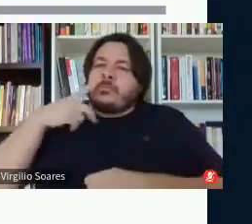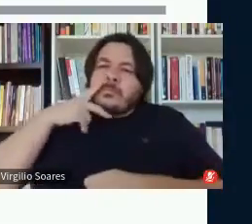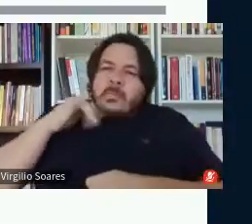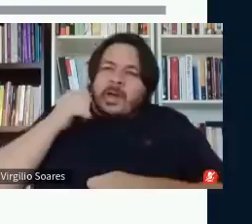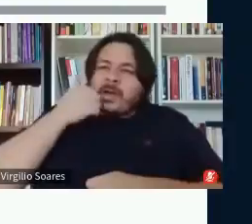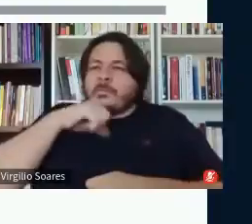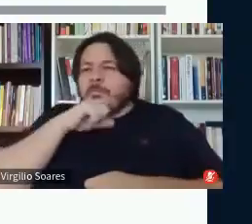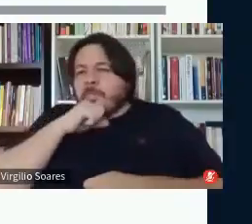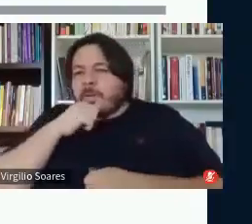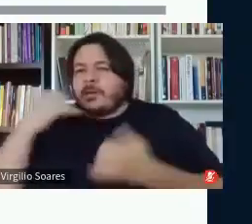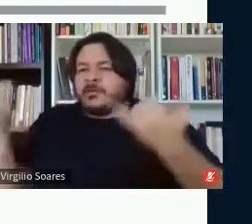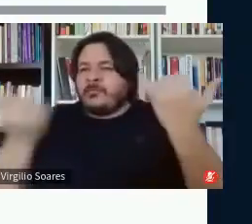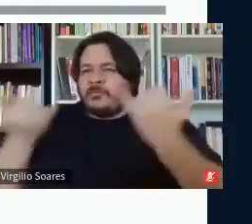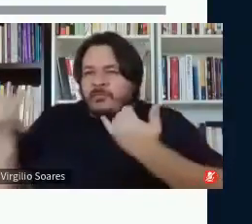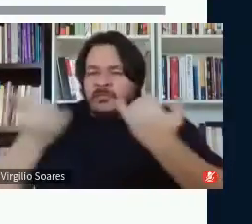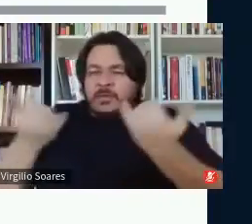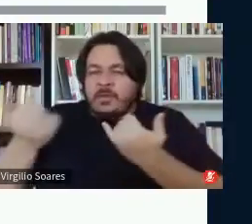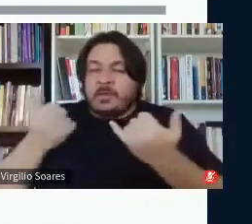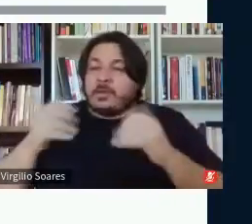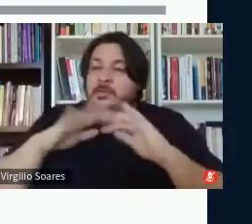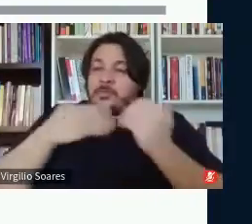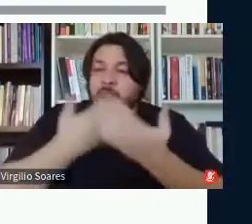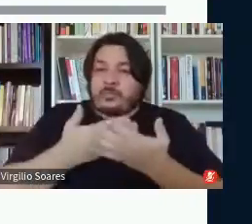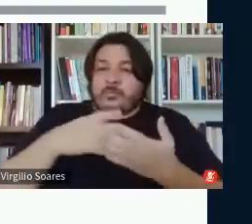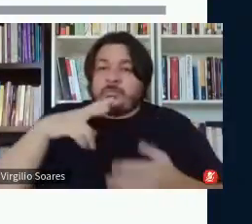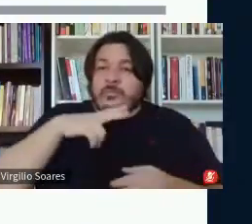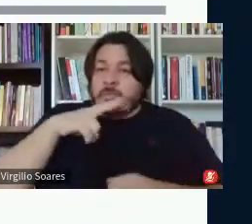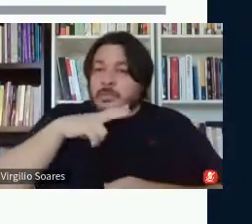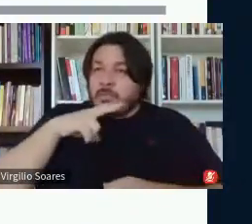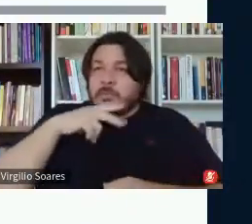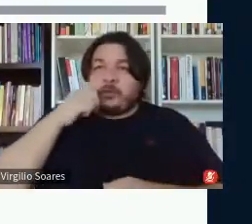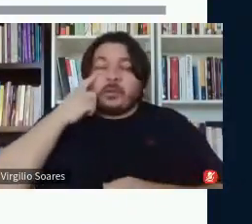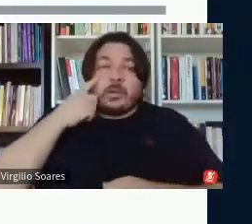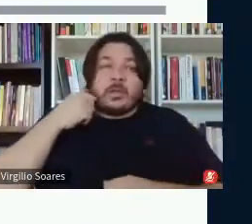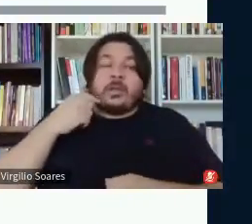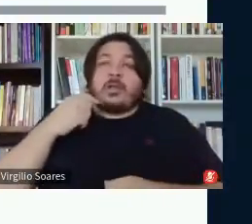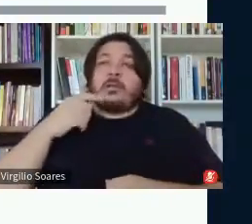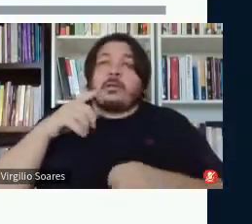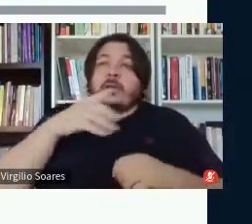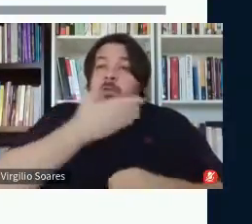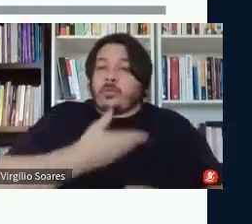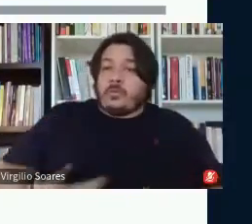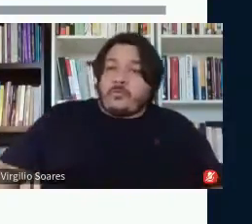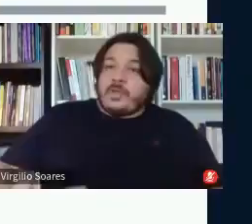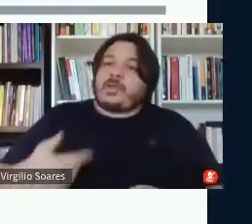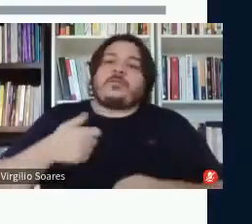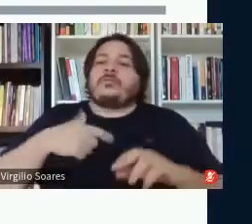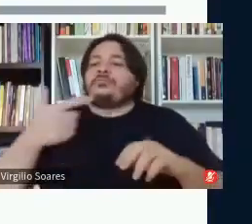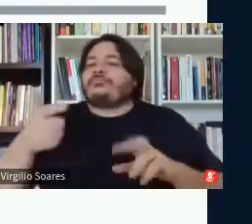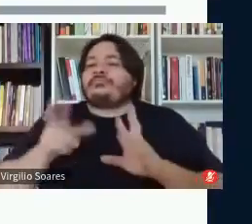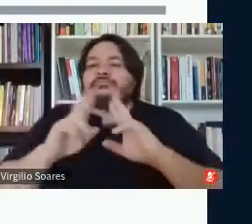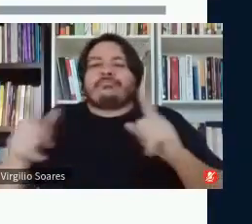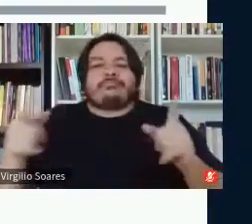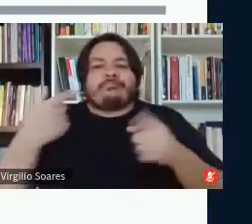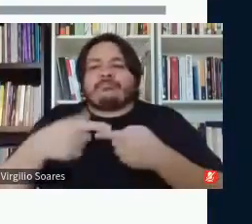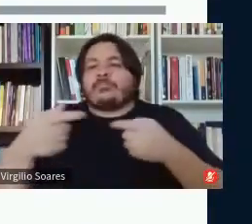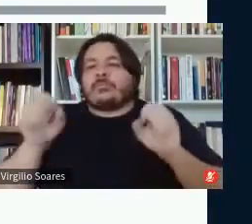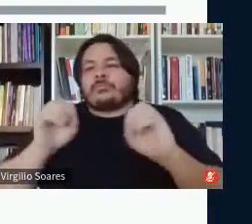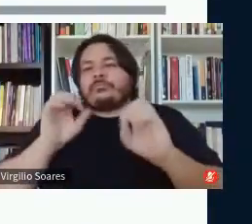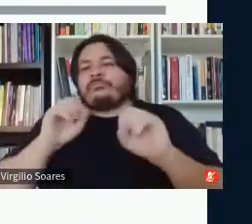de escolas privadas, não deixam nada a desejar em relação às particulares nessa etapa de ensino à distância durante a